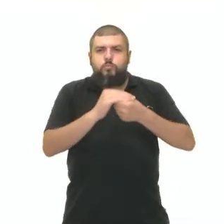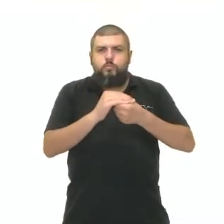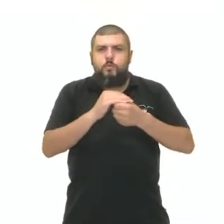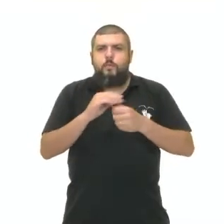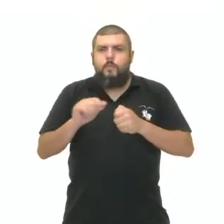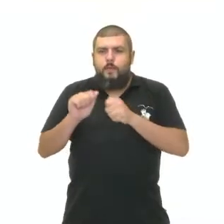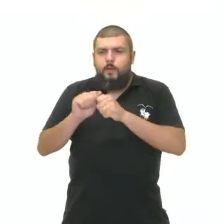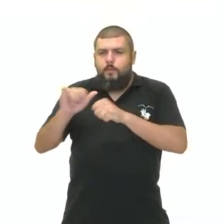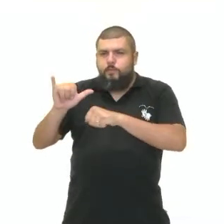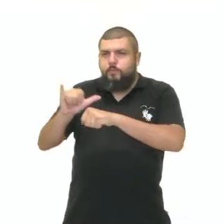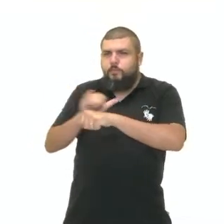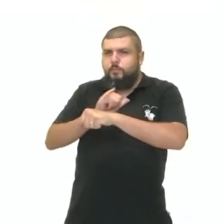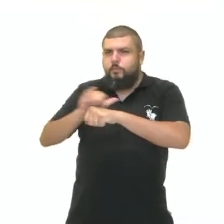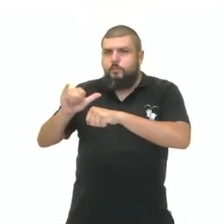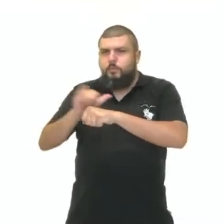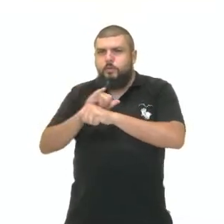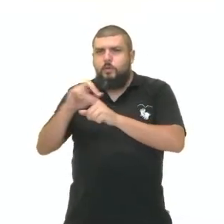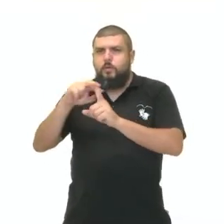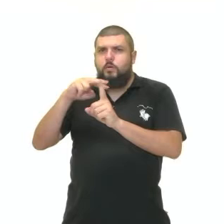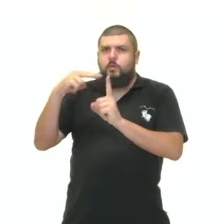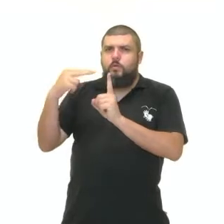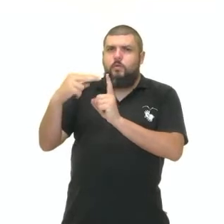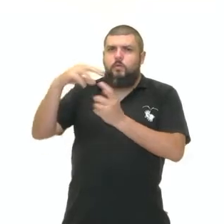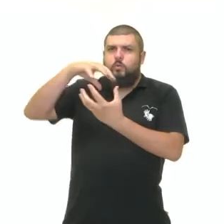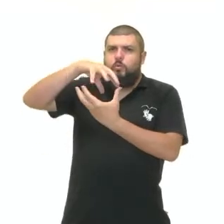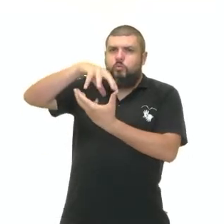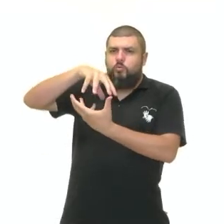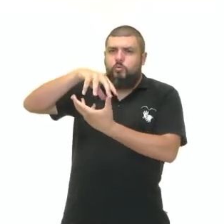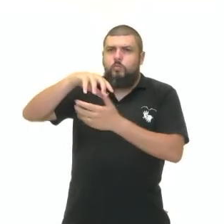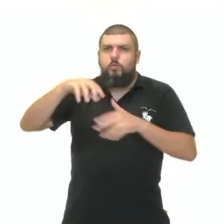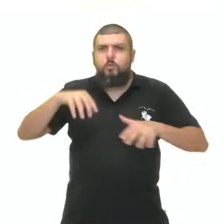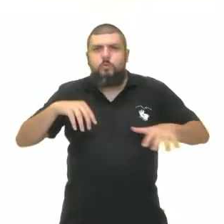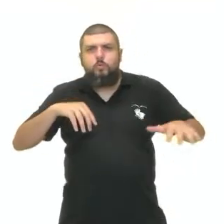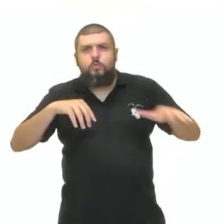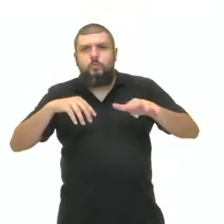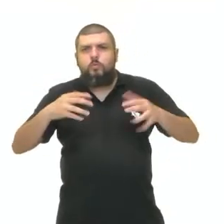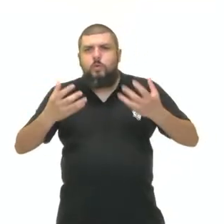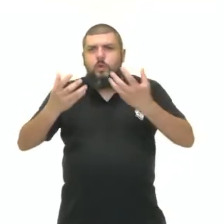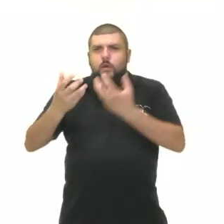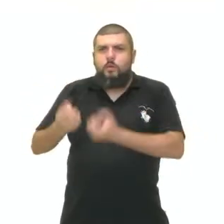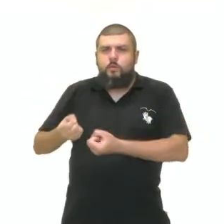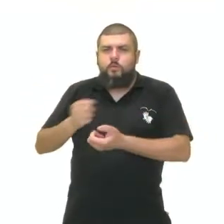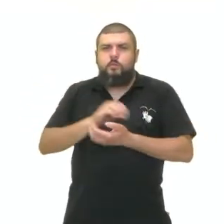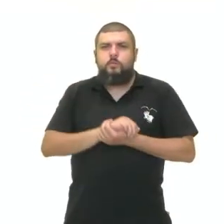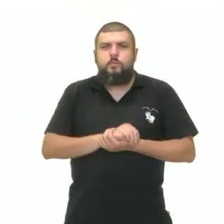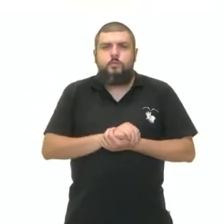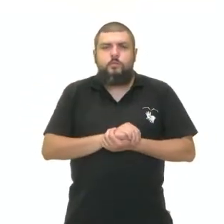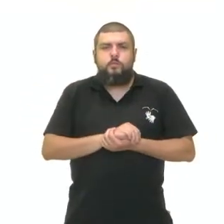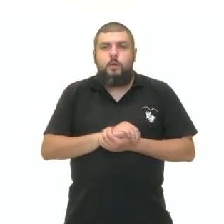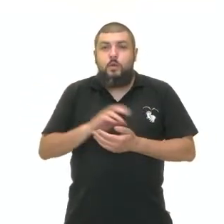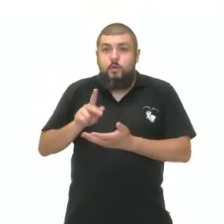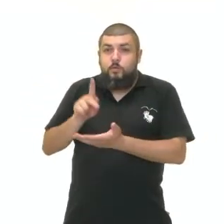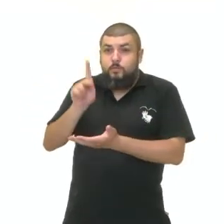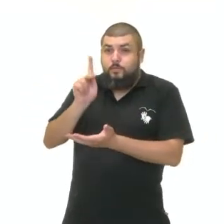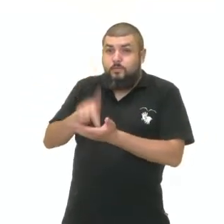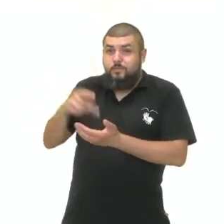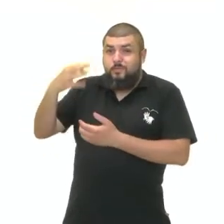aceita como verdadeira. Veja que interessante isso. Constrói uma visão que é aceita. Não que ela seja, mas ela é